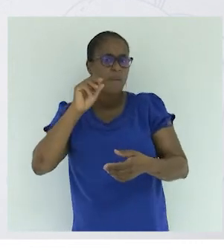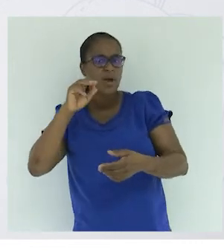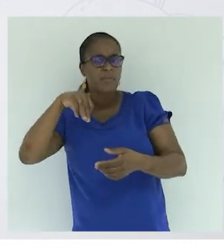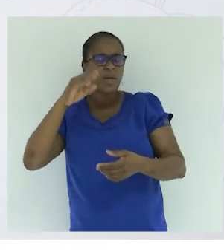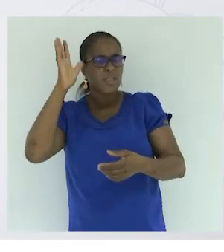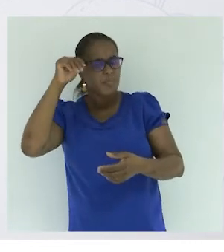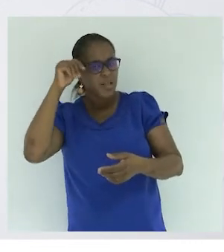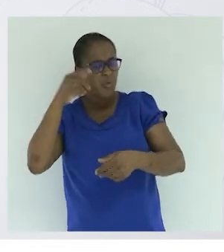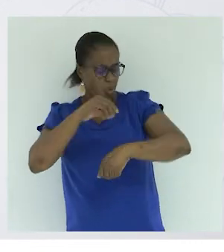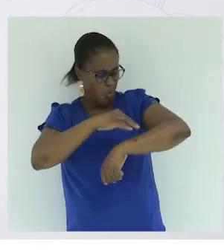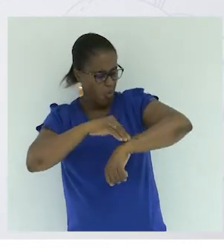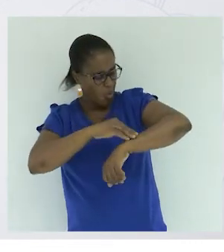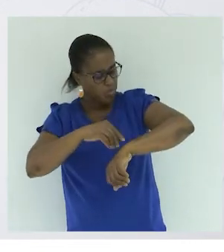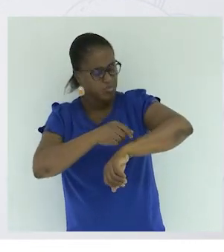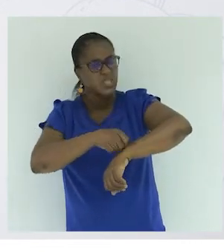é esse?